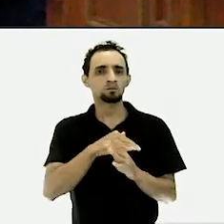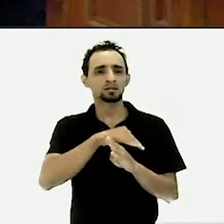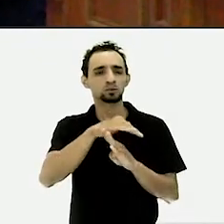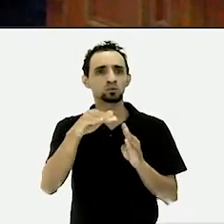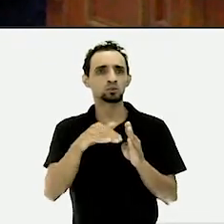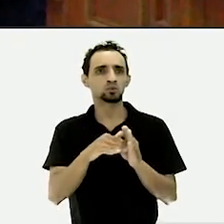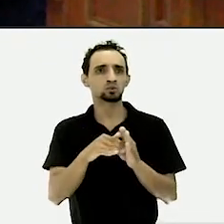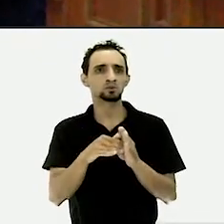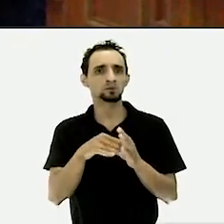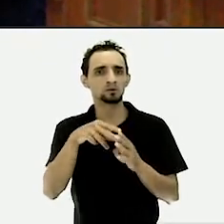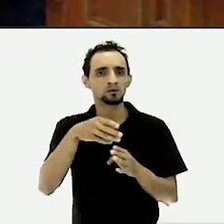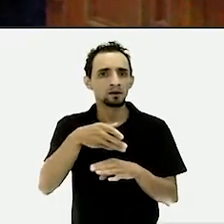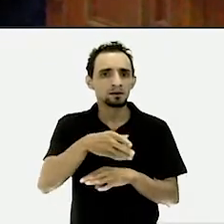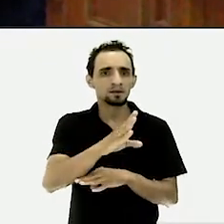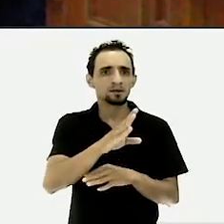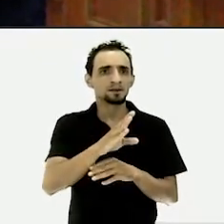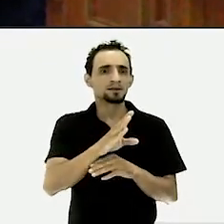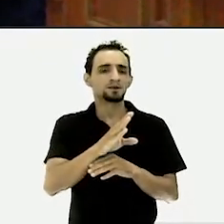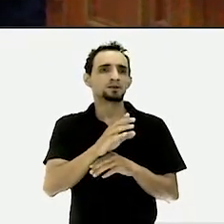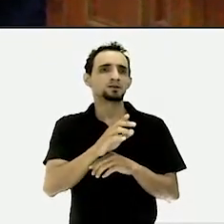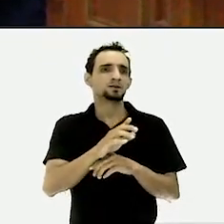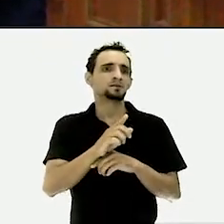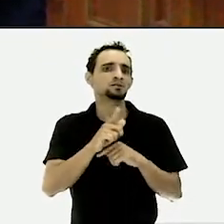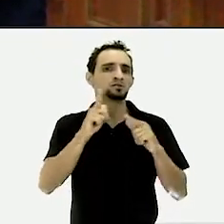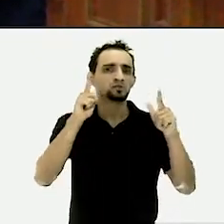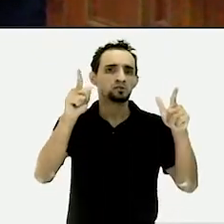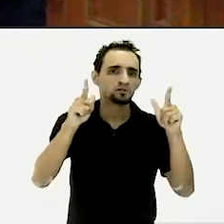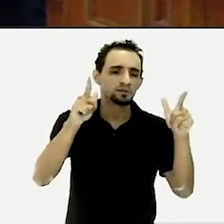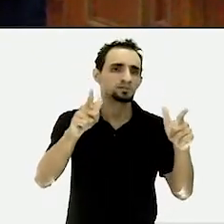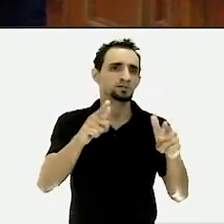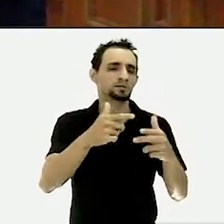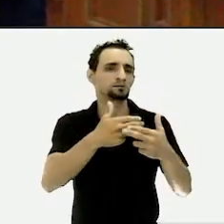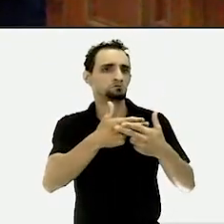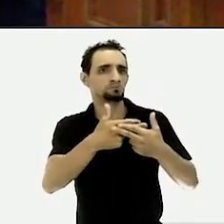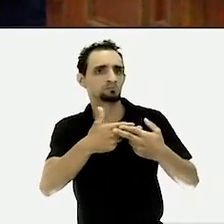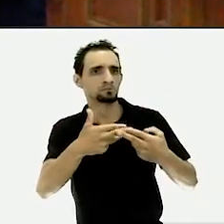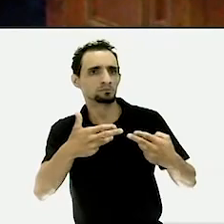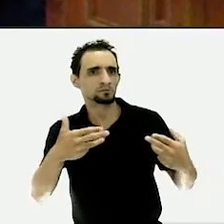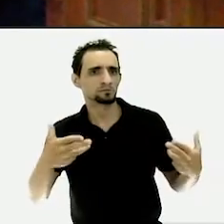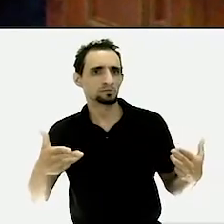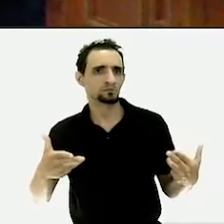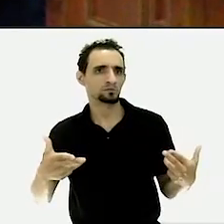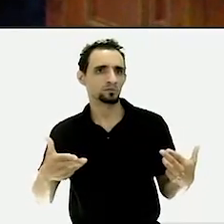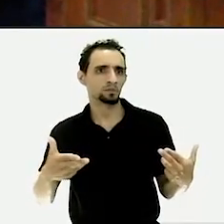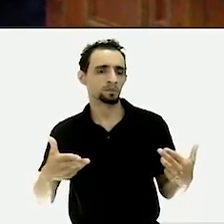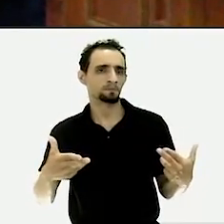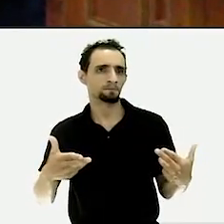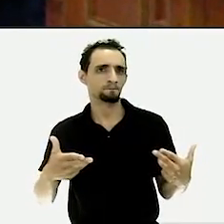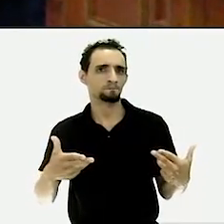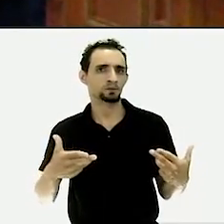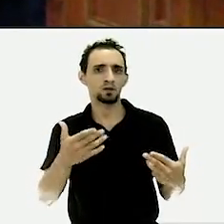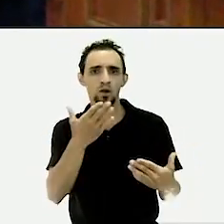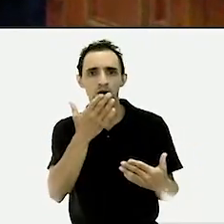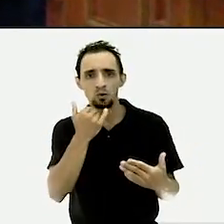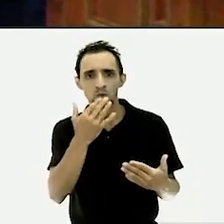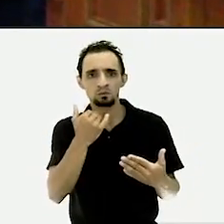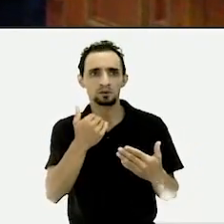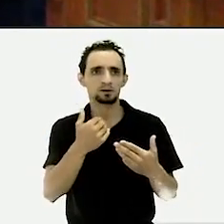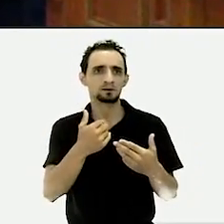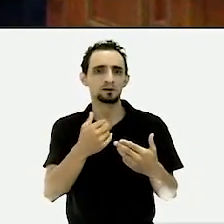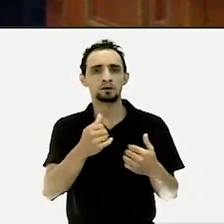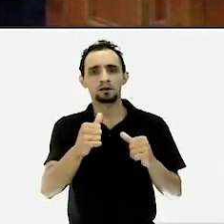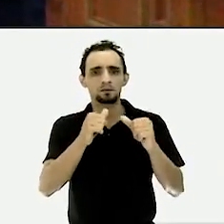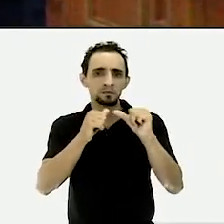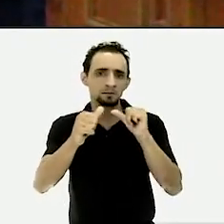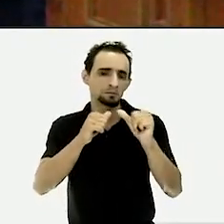no mercado há bastante tempo, e depois entra outra pessoa que só vai pegar tudo pronto, depois que eles criaram toda a clientela deles lá, e